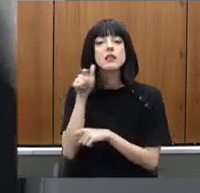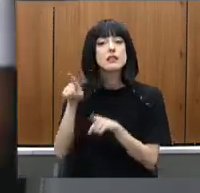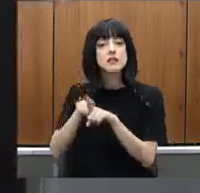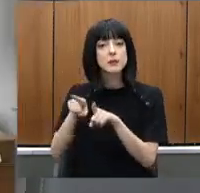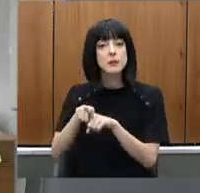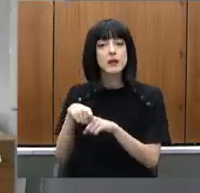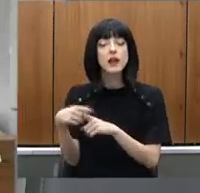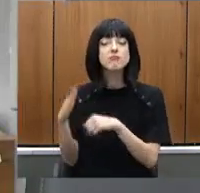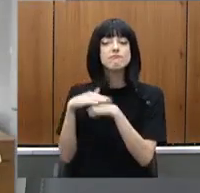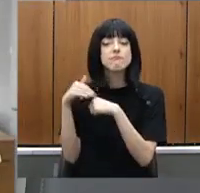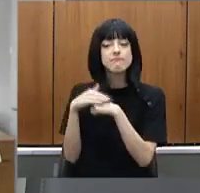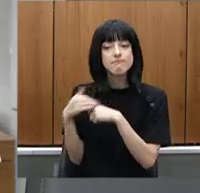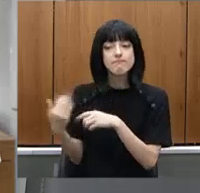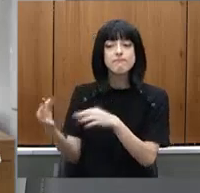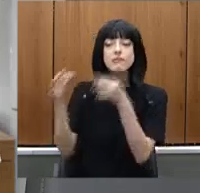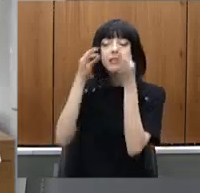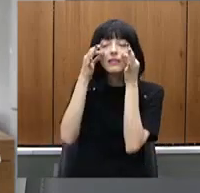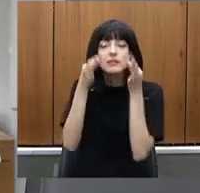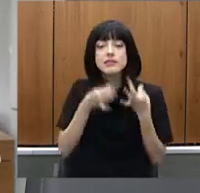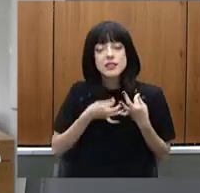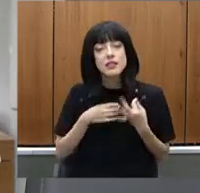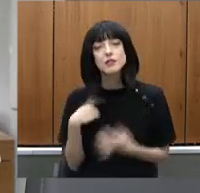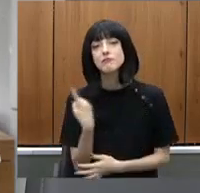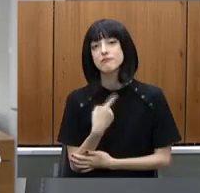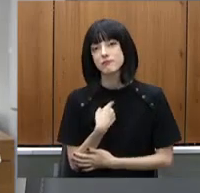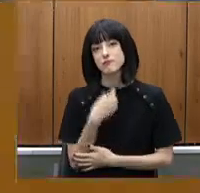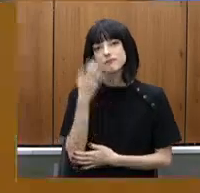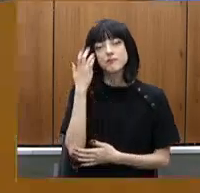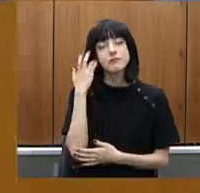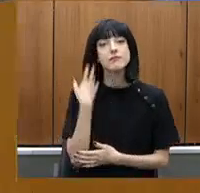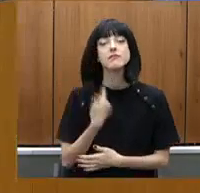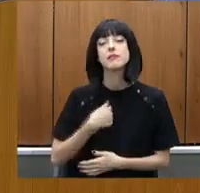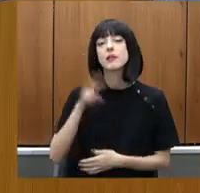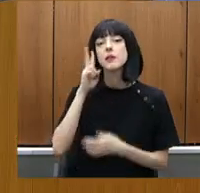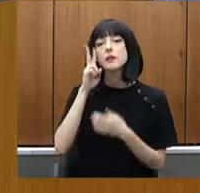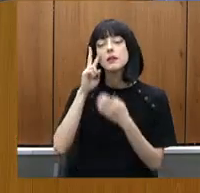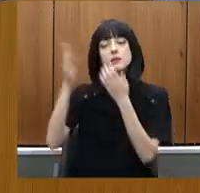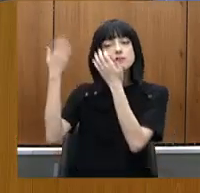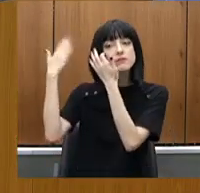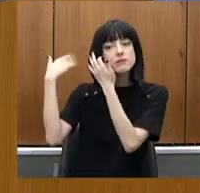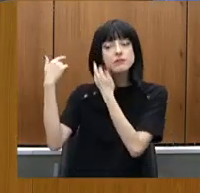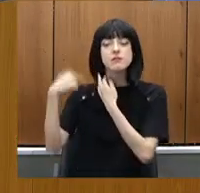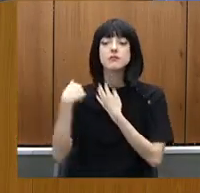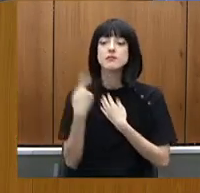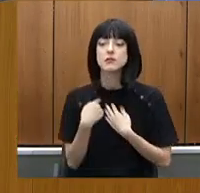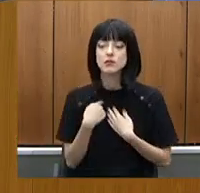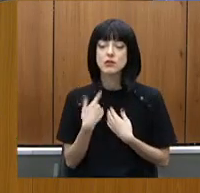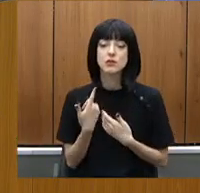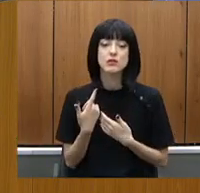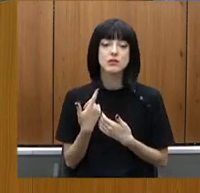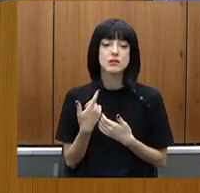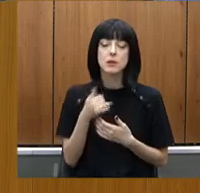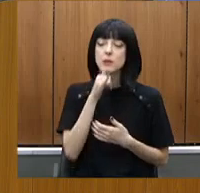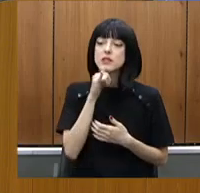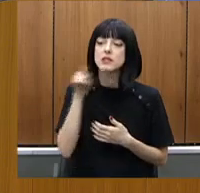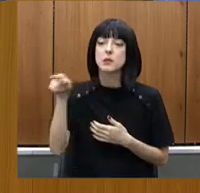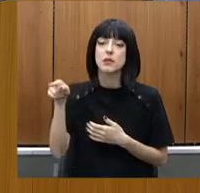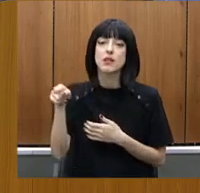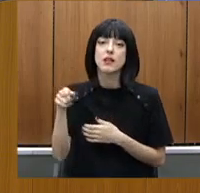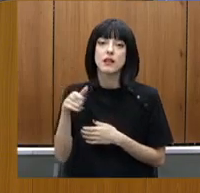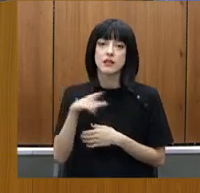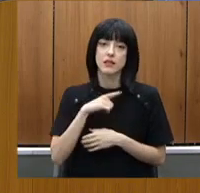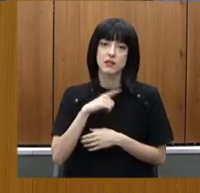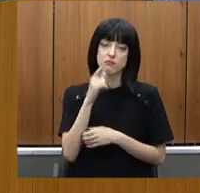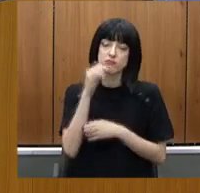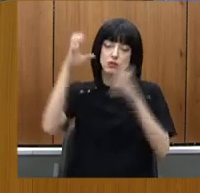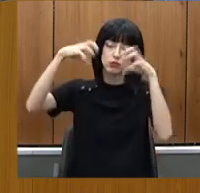eu tava lá no gabinete Militar da Defesa Civil lembra a senhora preocupada né com as enchentes que não chegava ninguém falou assim não nós vamos nós